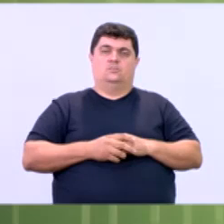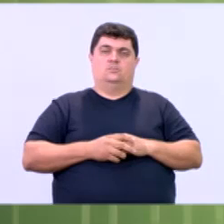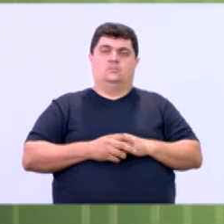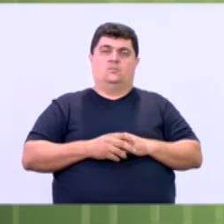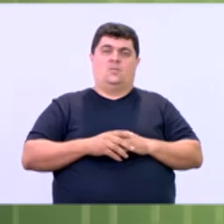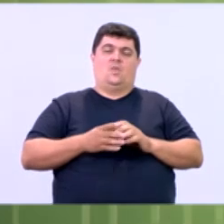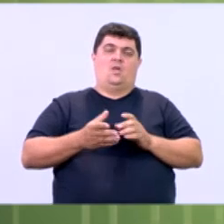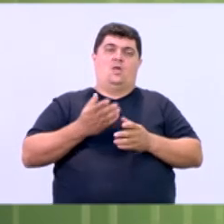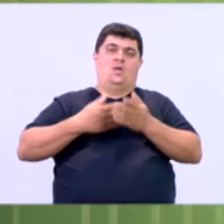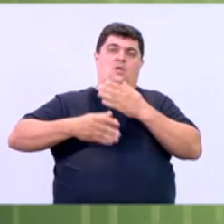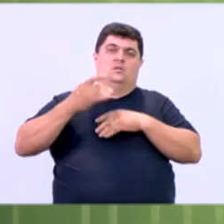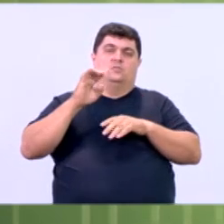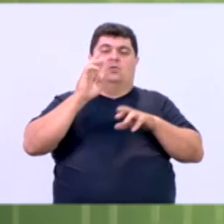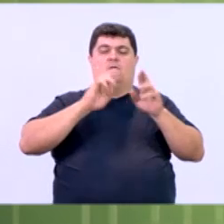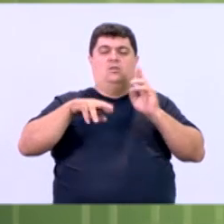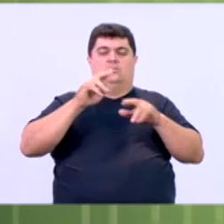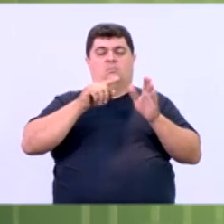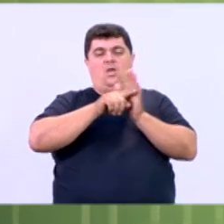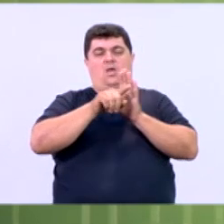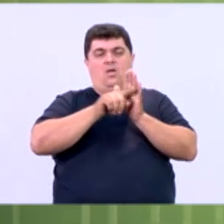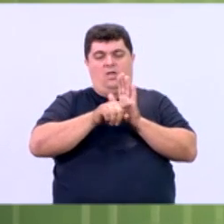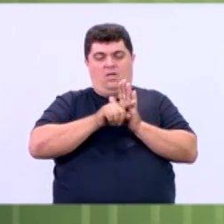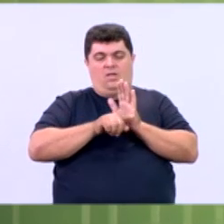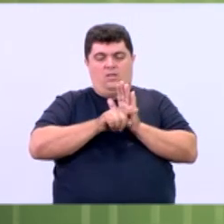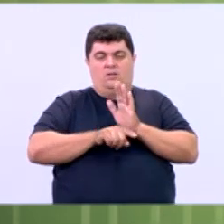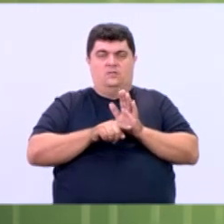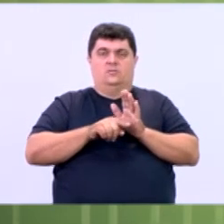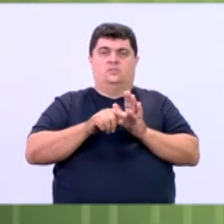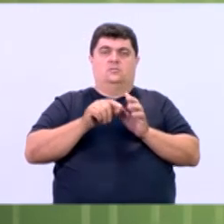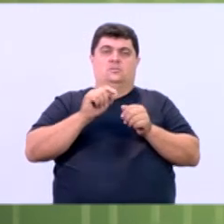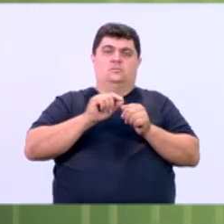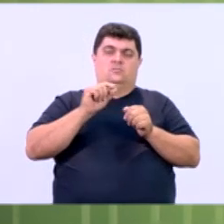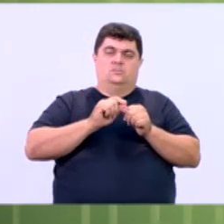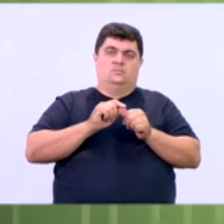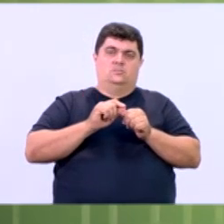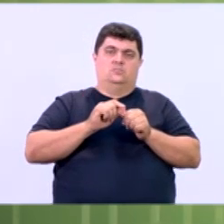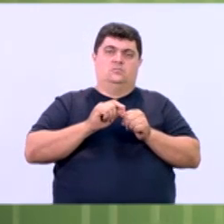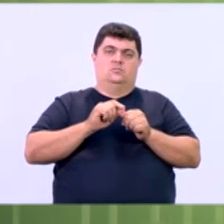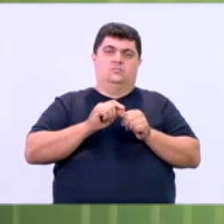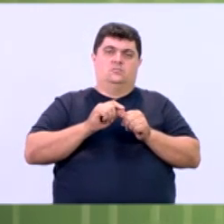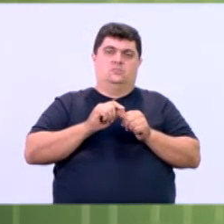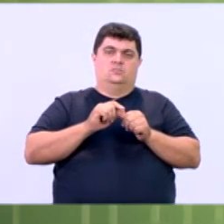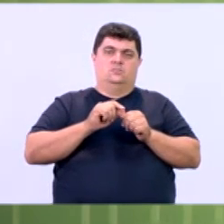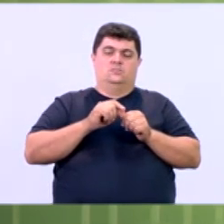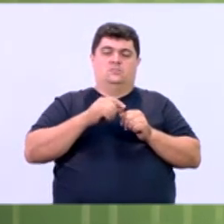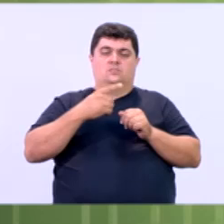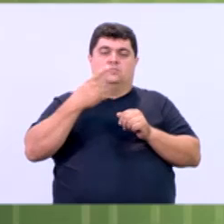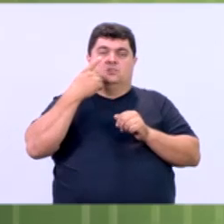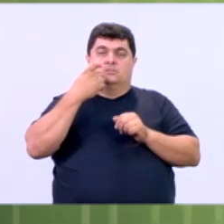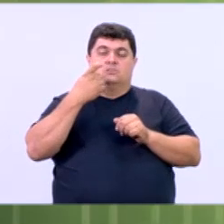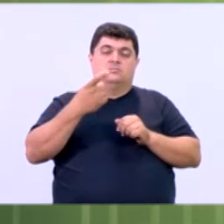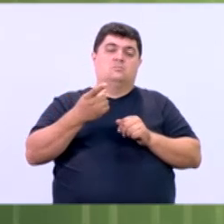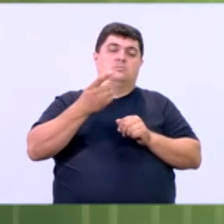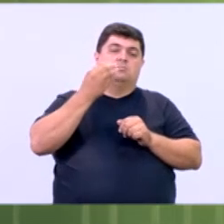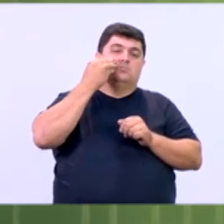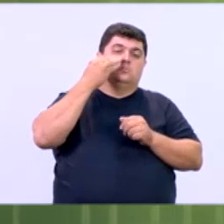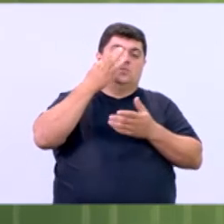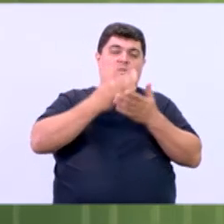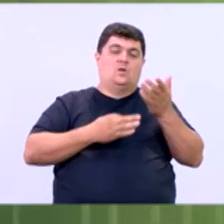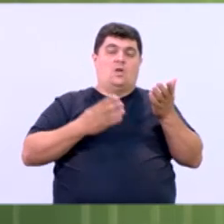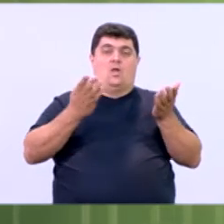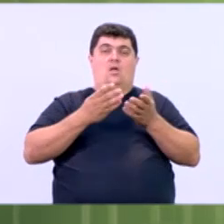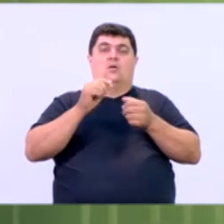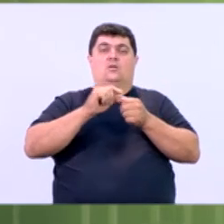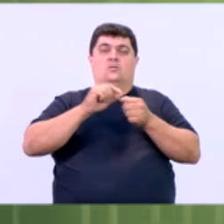estavam respondendo o questionário e fazendo alguma observação, alguma atividade com texto. Agora,